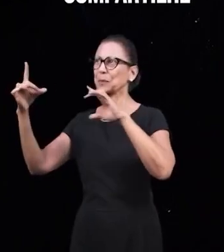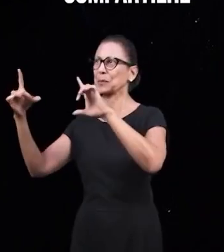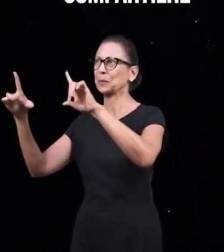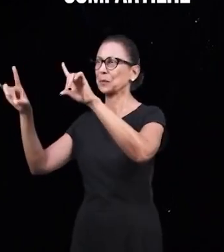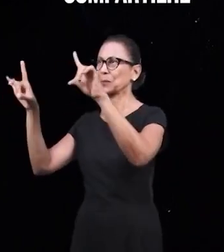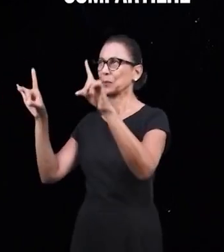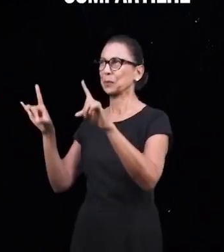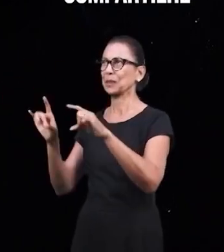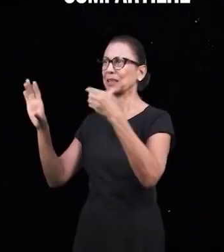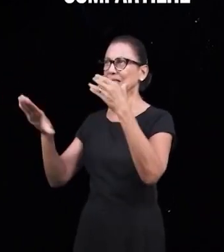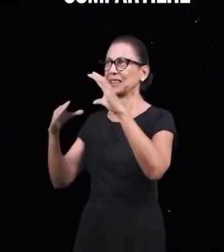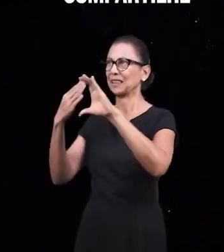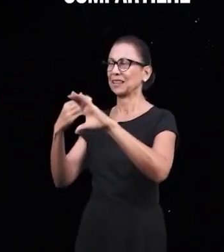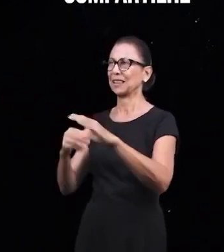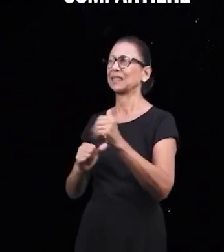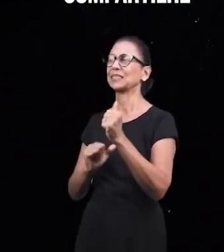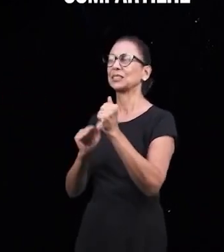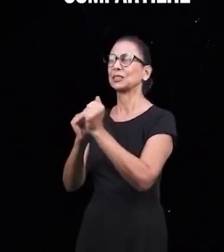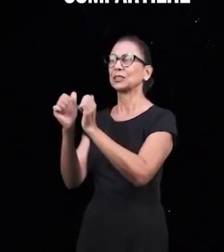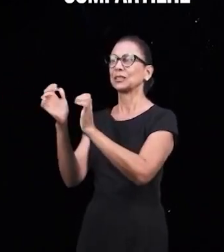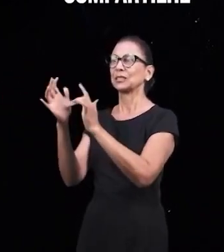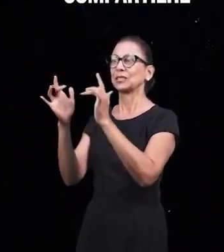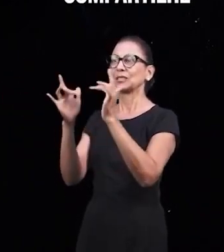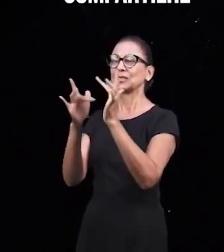Cristo para sempre vou